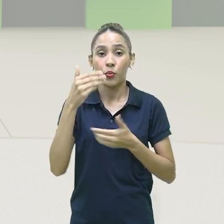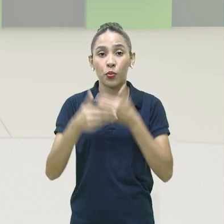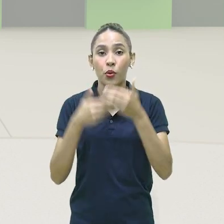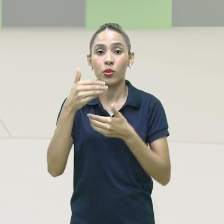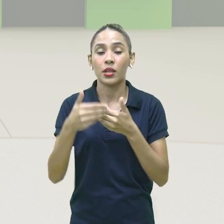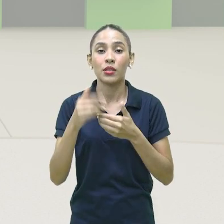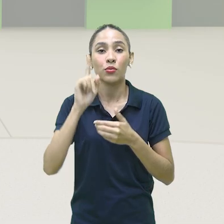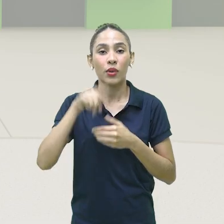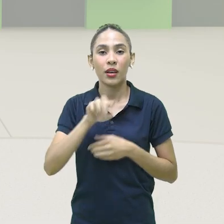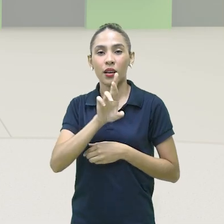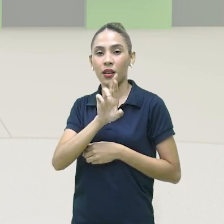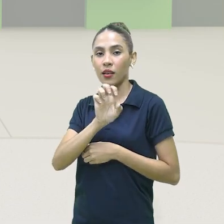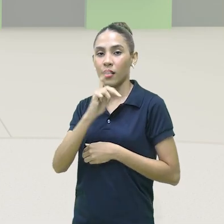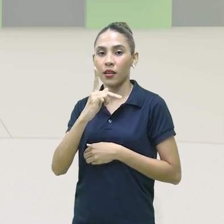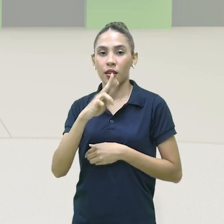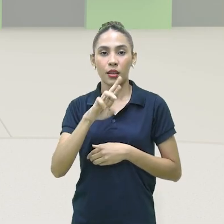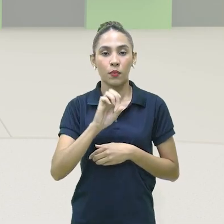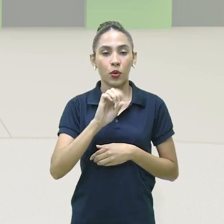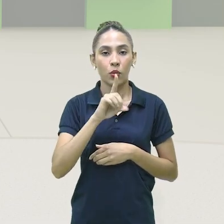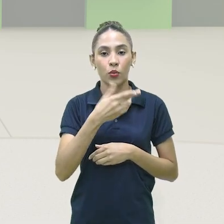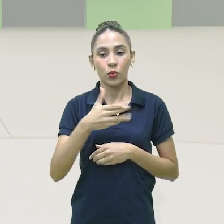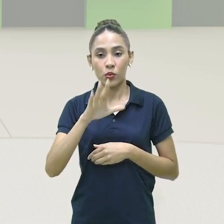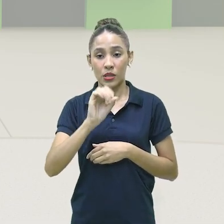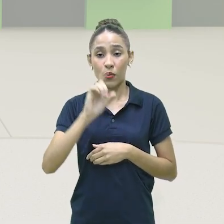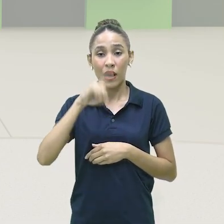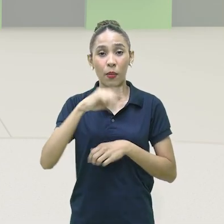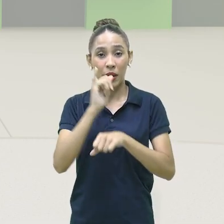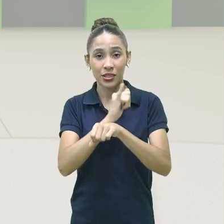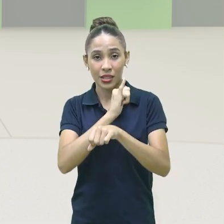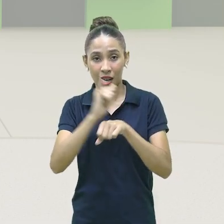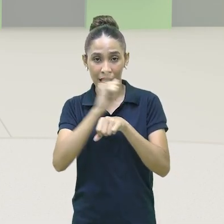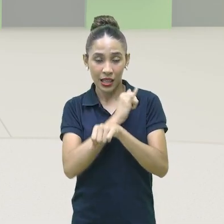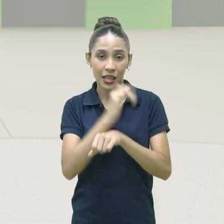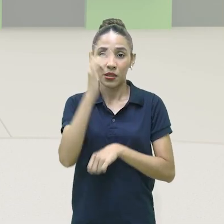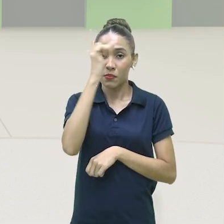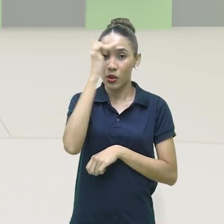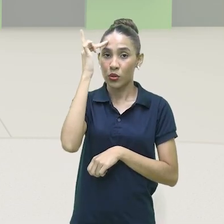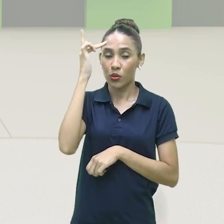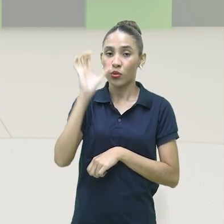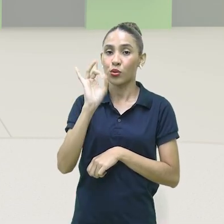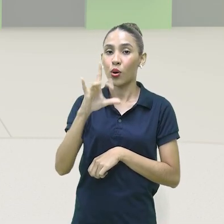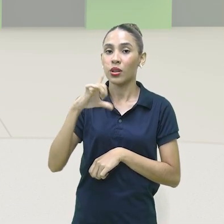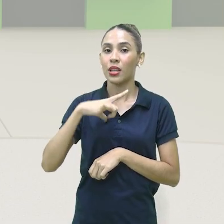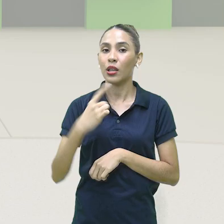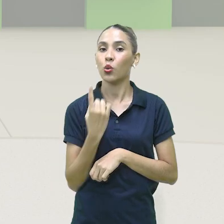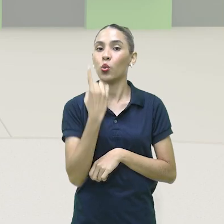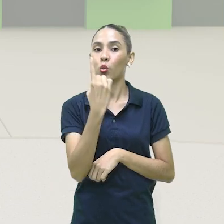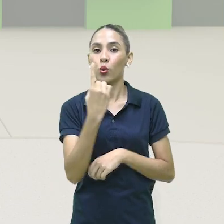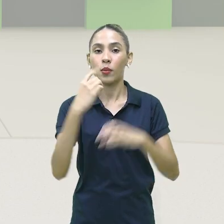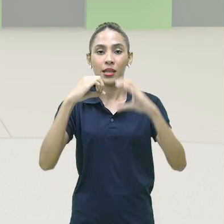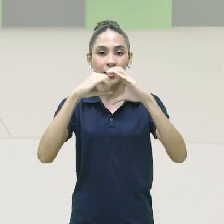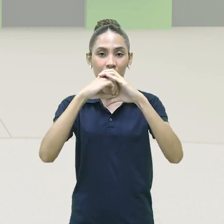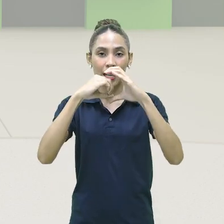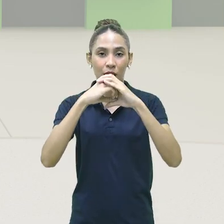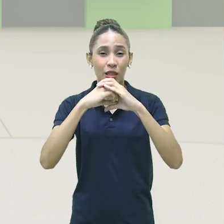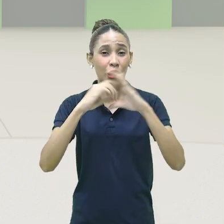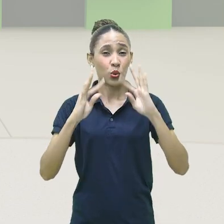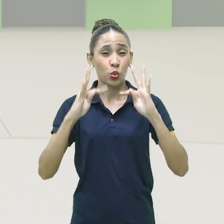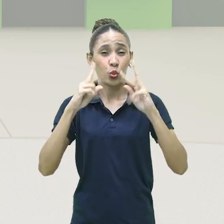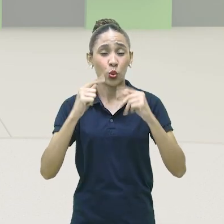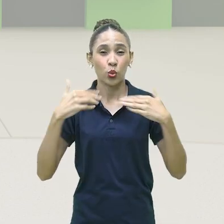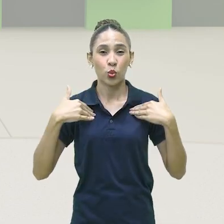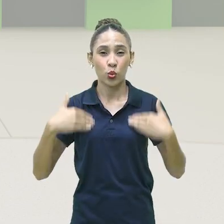de reprodução. É uma estratégia para os indivíduos que só têm apenas uma célula. O seu corpo